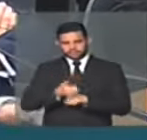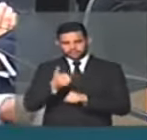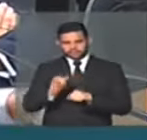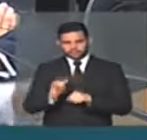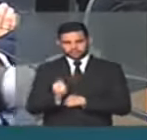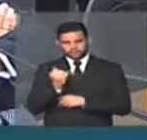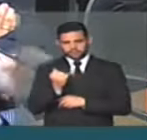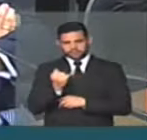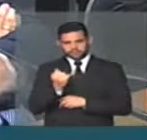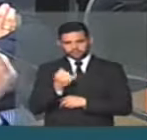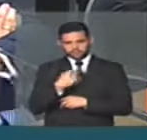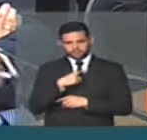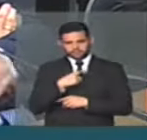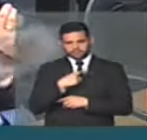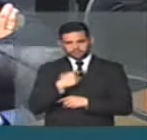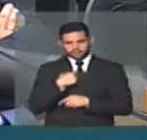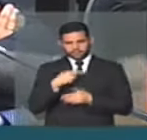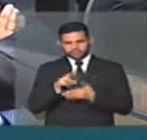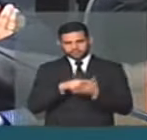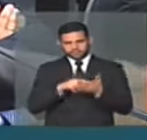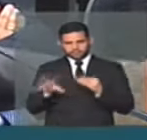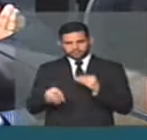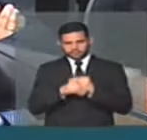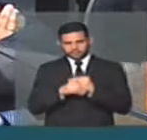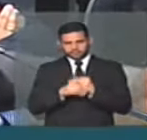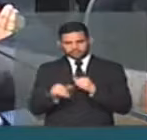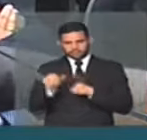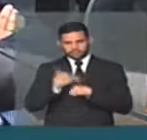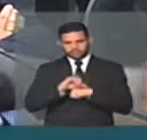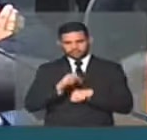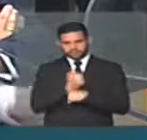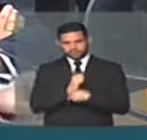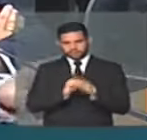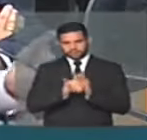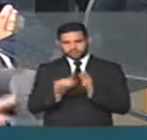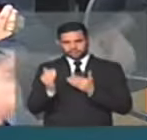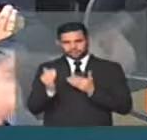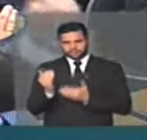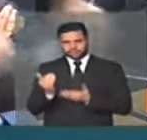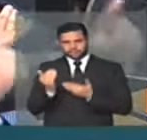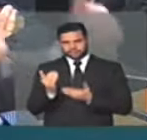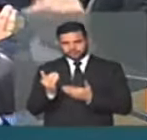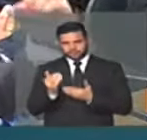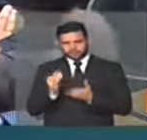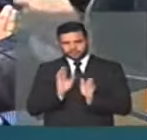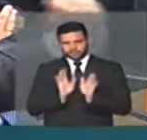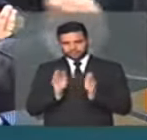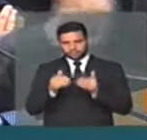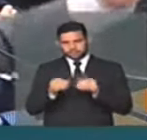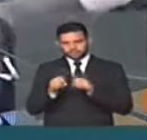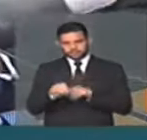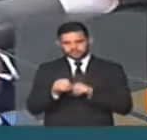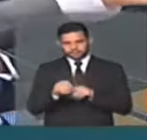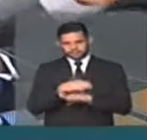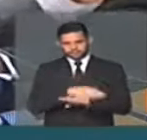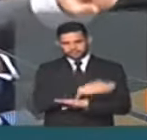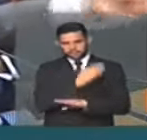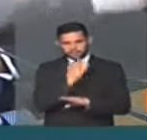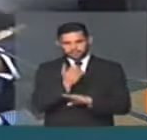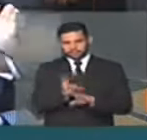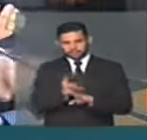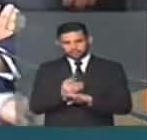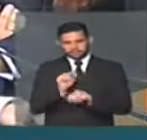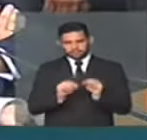melhores oportunidades. Eu fui o autor da emenda que colocou no Estatuto da Juventude a meta para o ensino